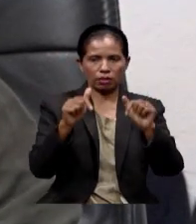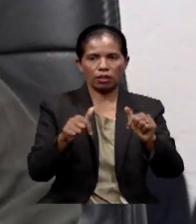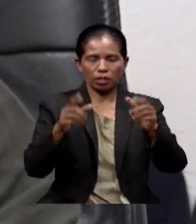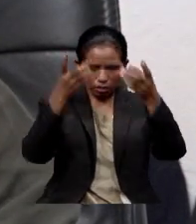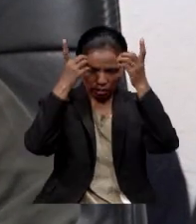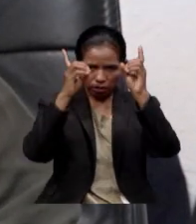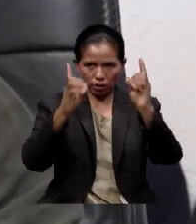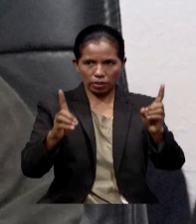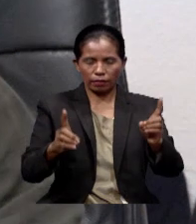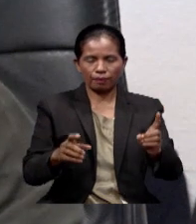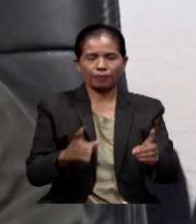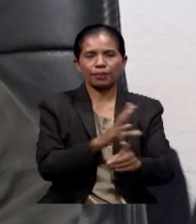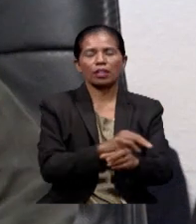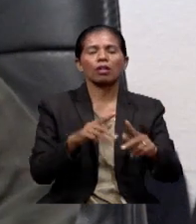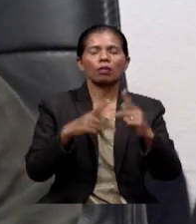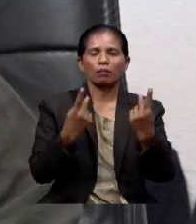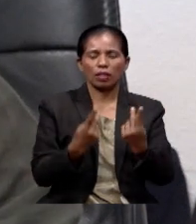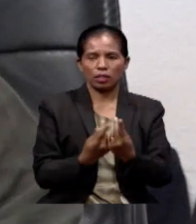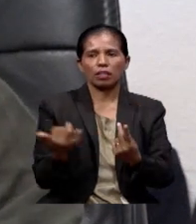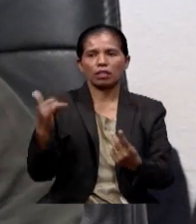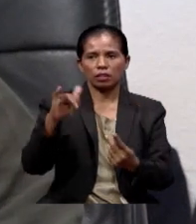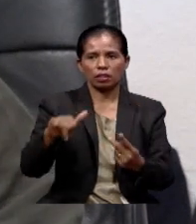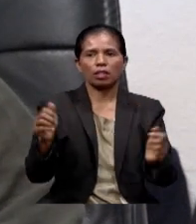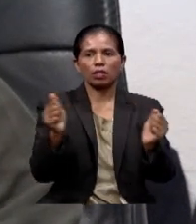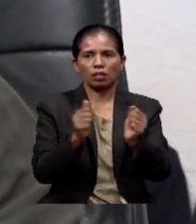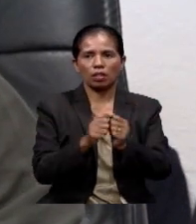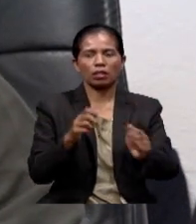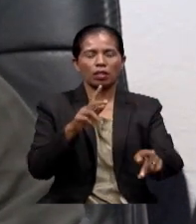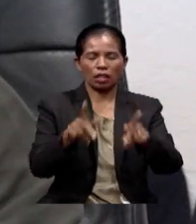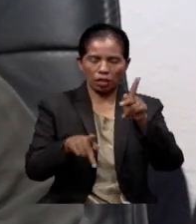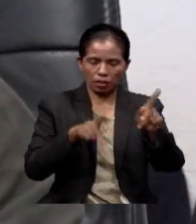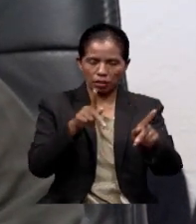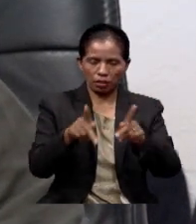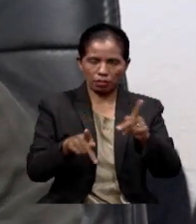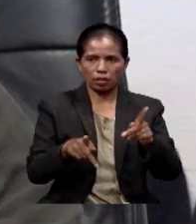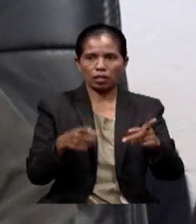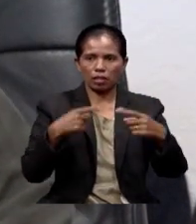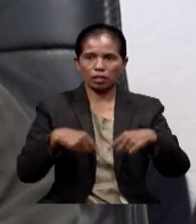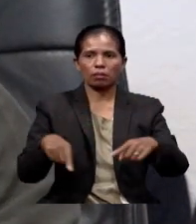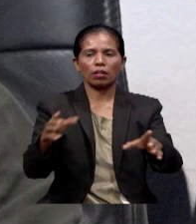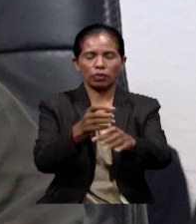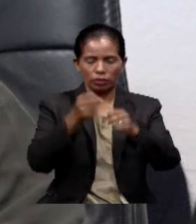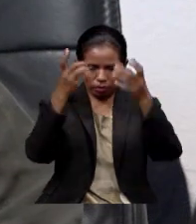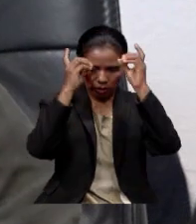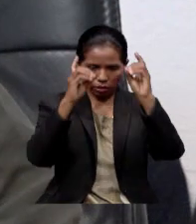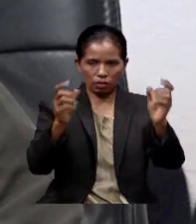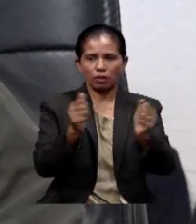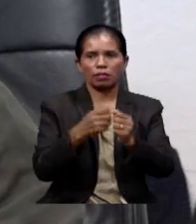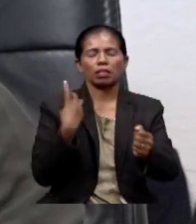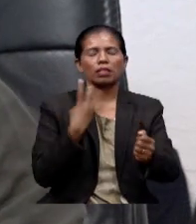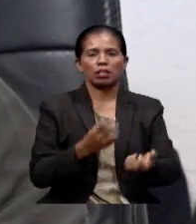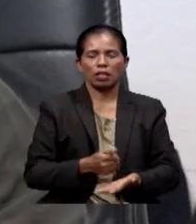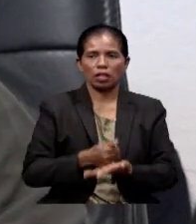Decisão né empregador ou itani candidato se deve mas aplica mas até ver foi decisão mal ita facilita